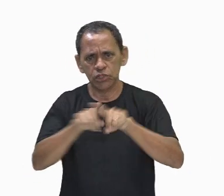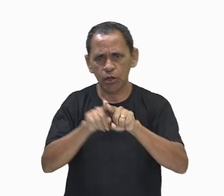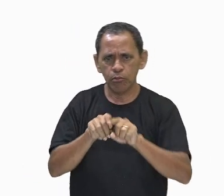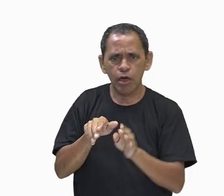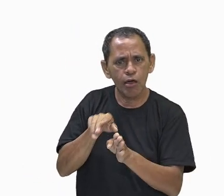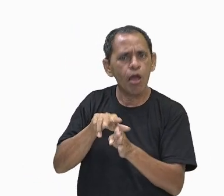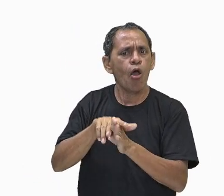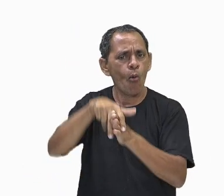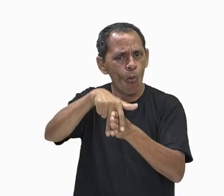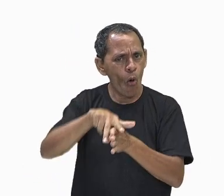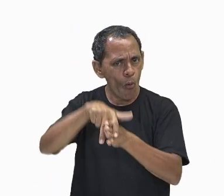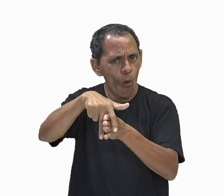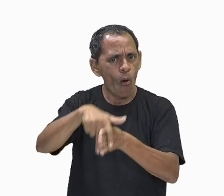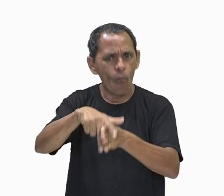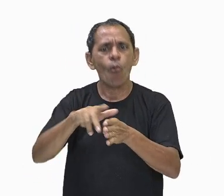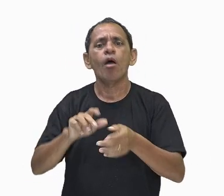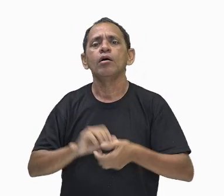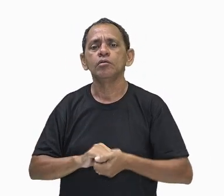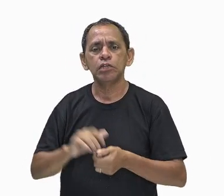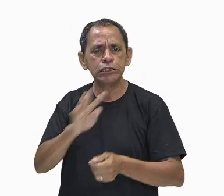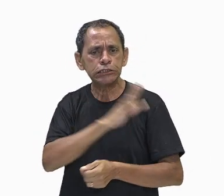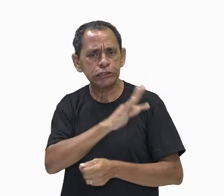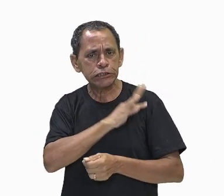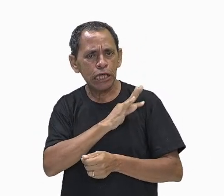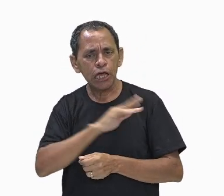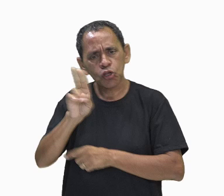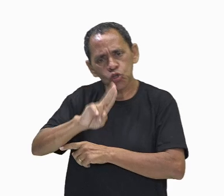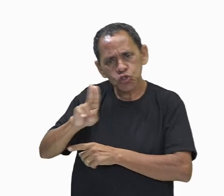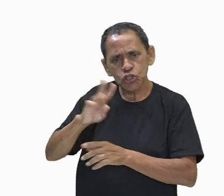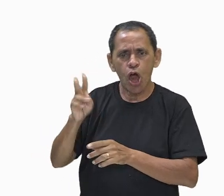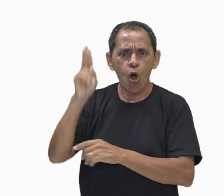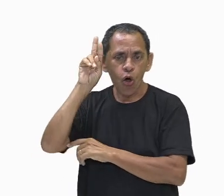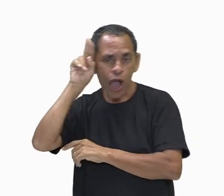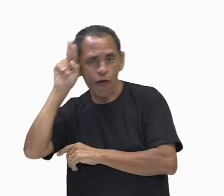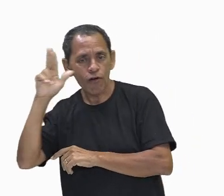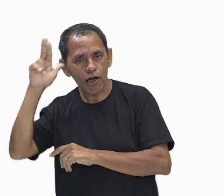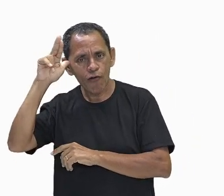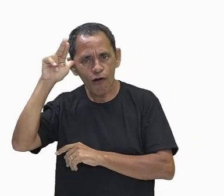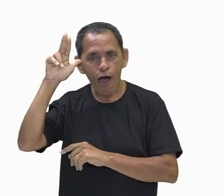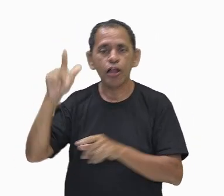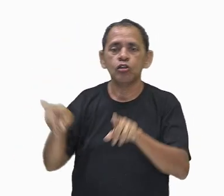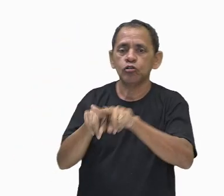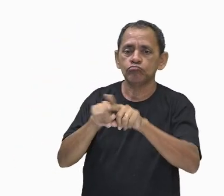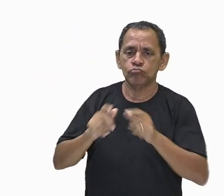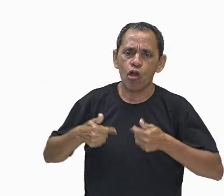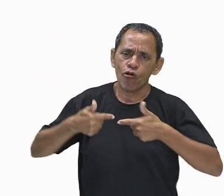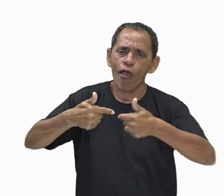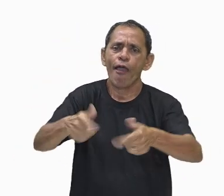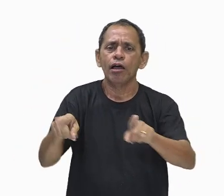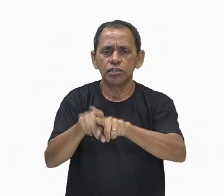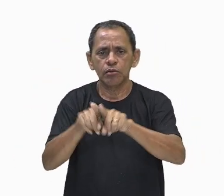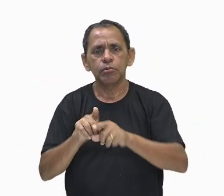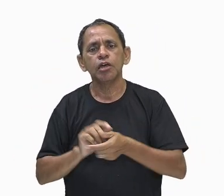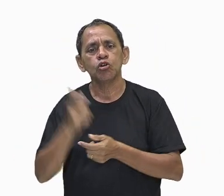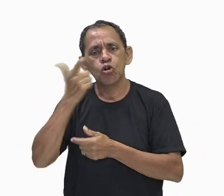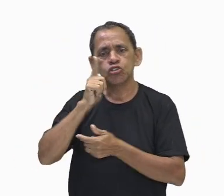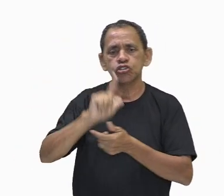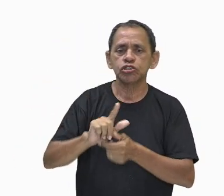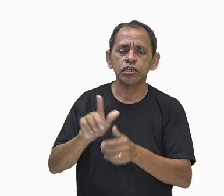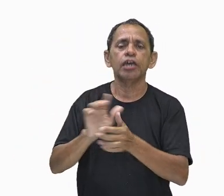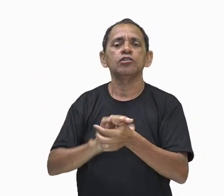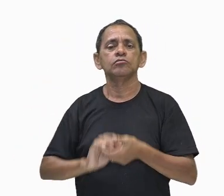técnicas aprendidas com os Ixos, usar o cavalo para a guerra. Maior expansão egípcia, conquistaram a Síria, a Fenícia